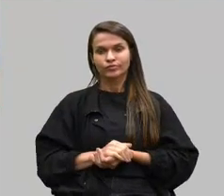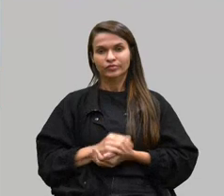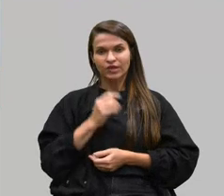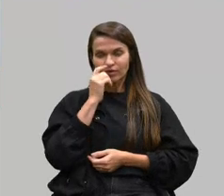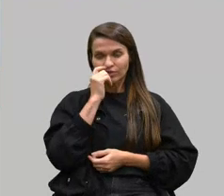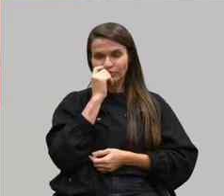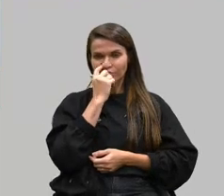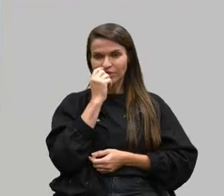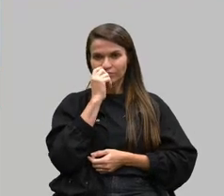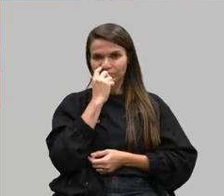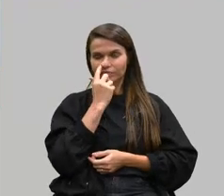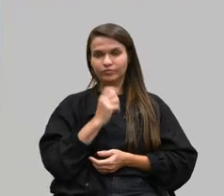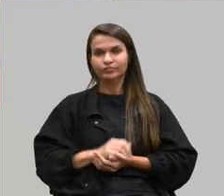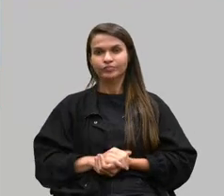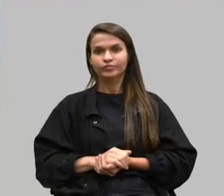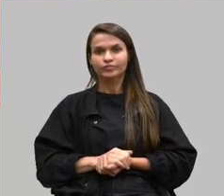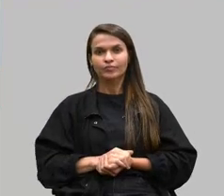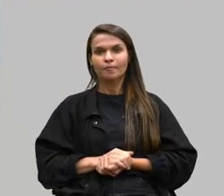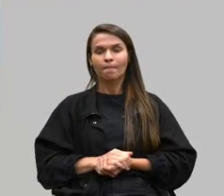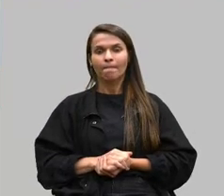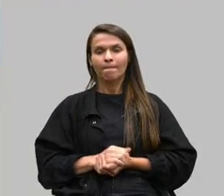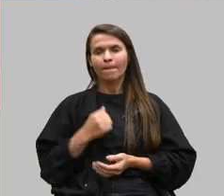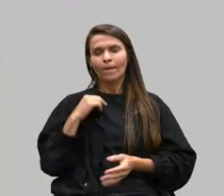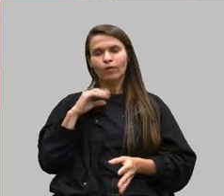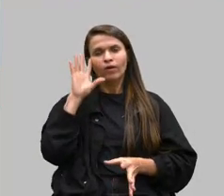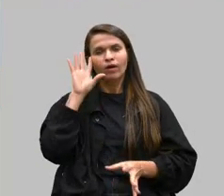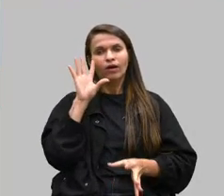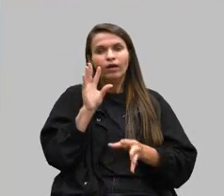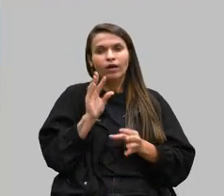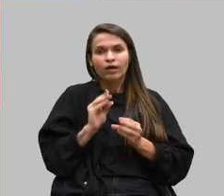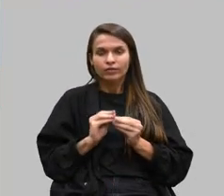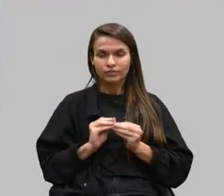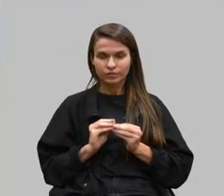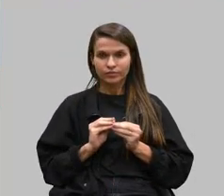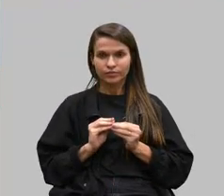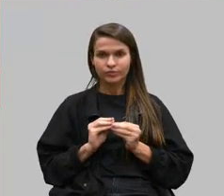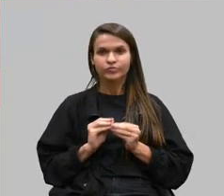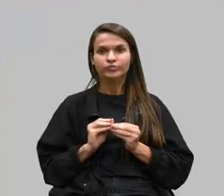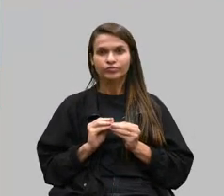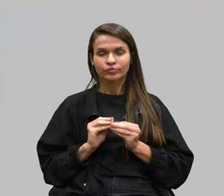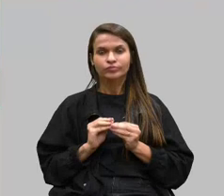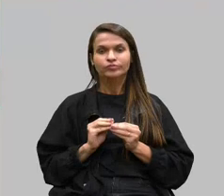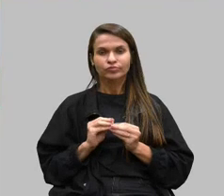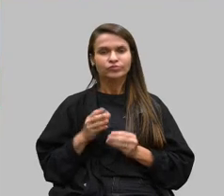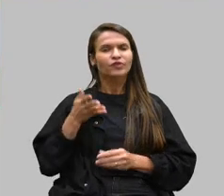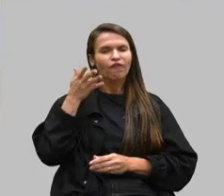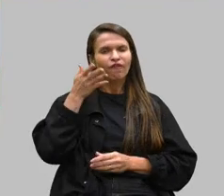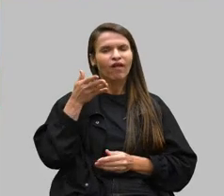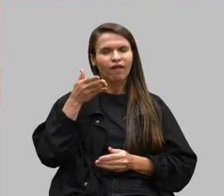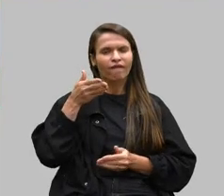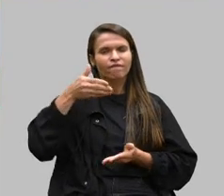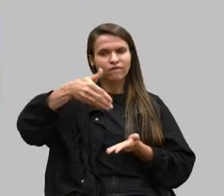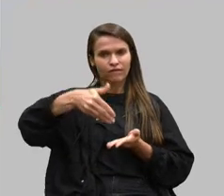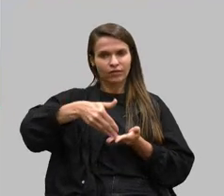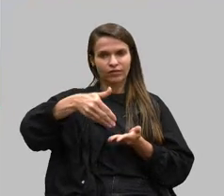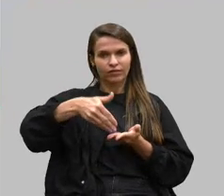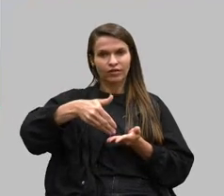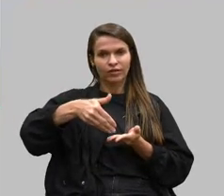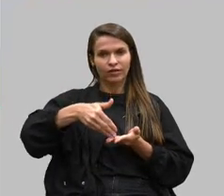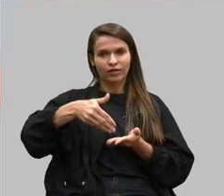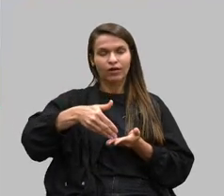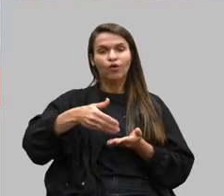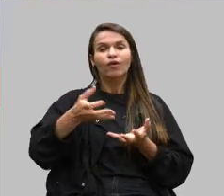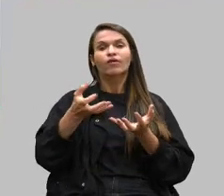transportes eu serei breve Nessa fala final e